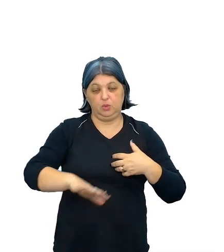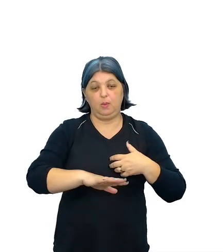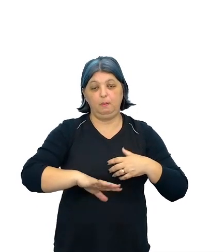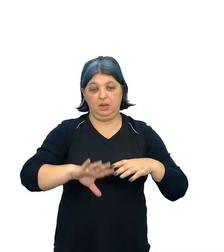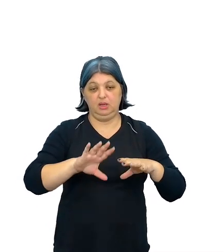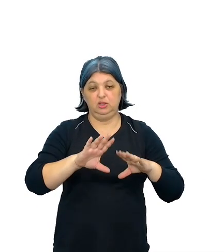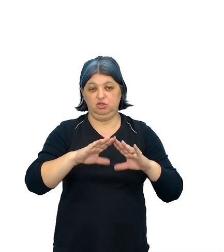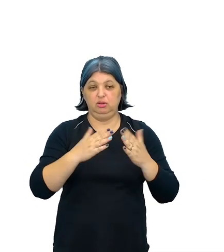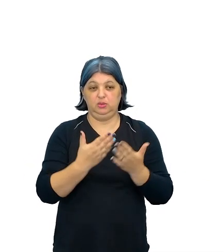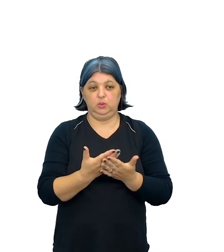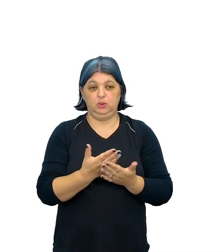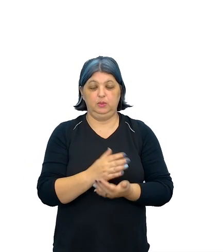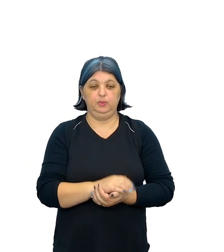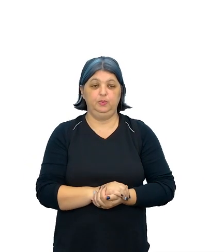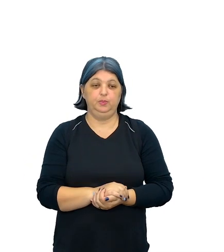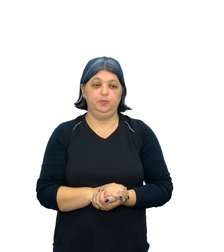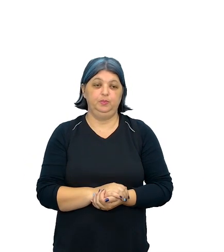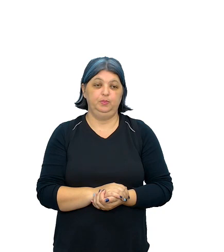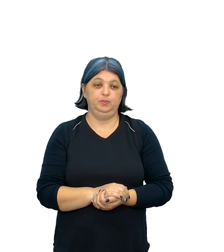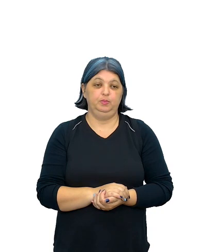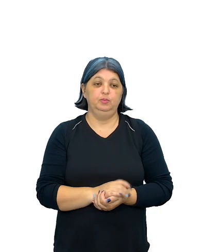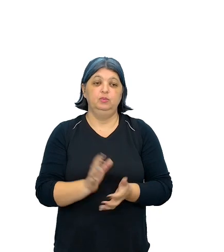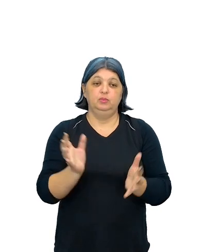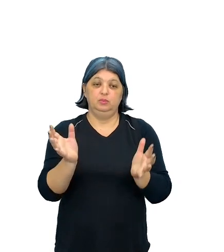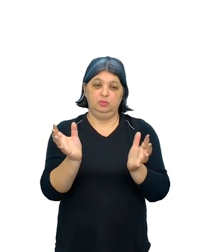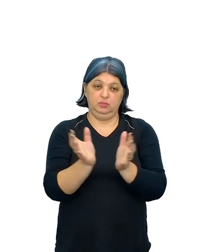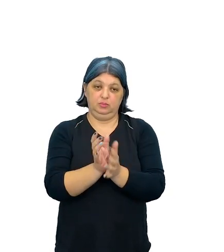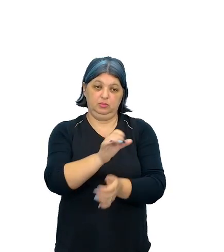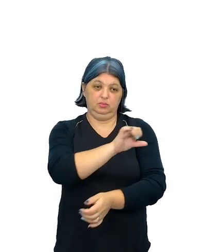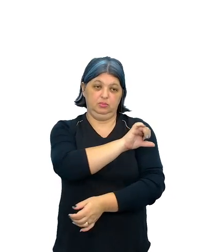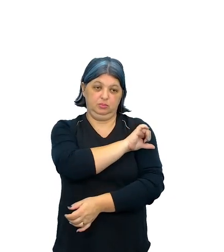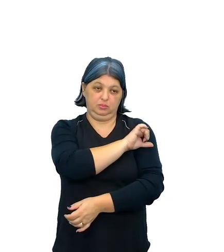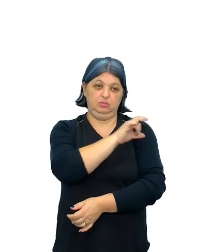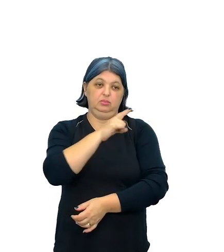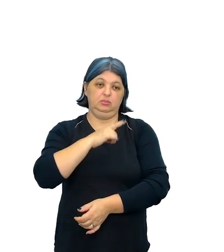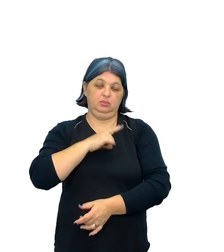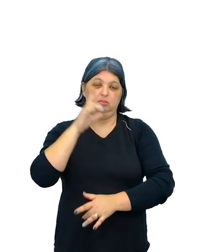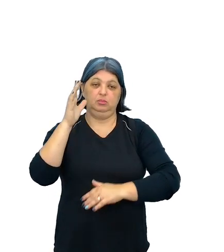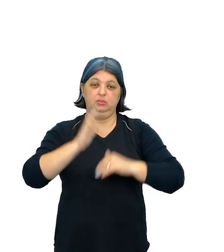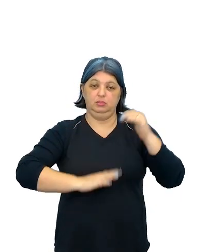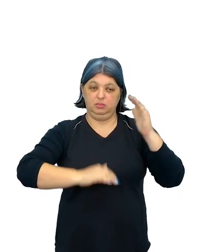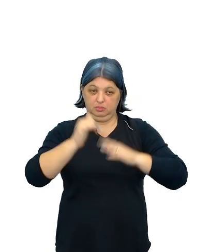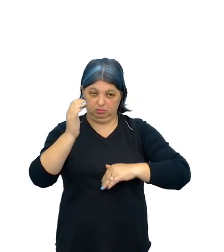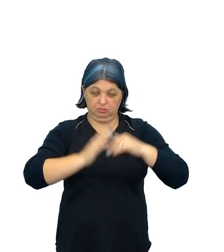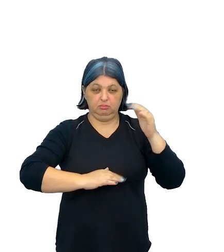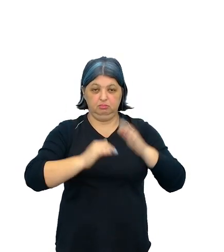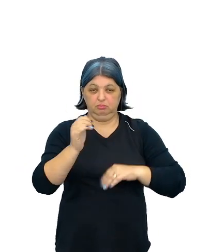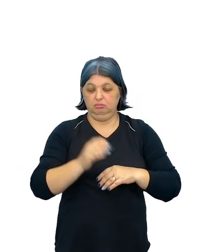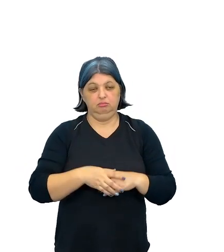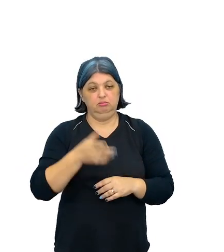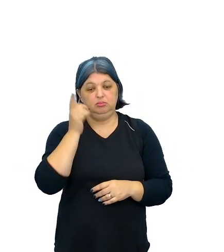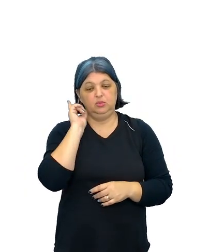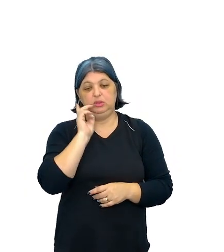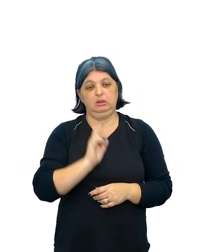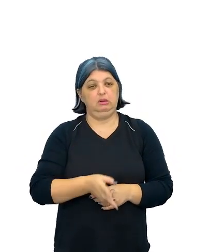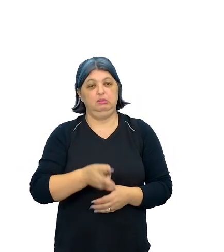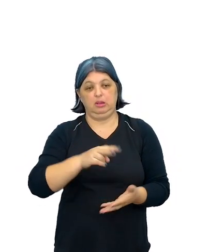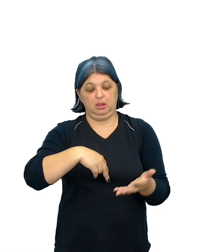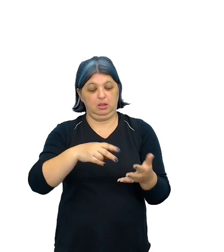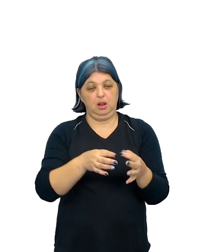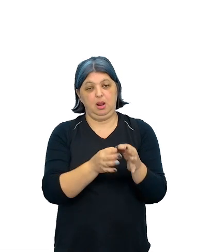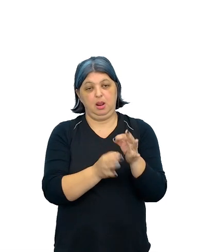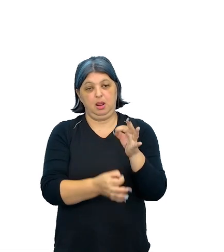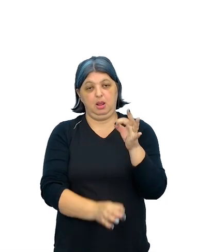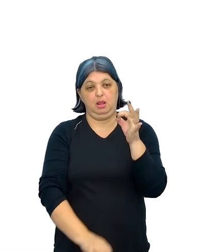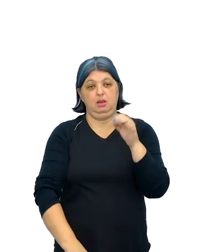escolar. O 9º ano, a gente também tem aqui uma habilidade bem grande, não dá para lê-la toda em razão do